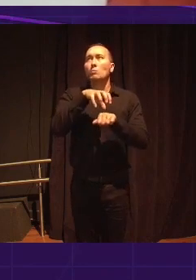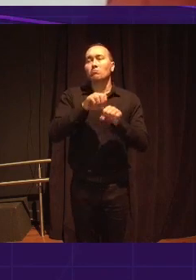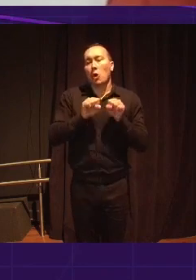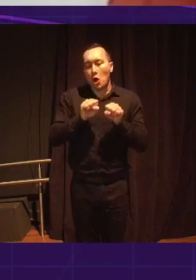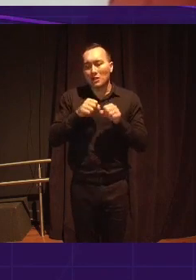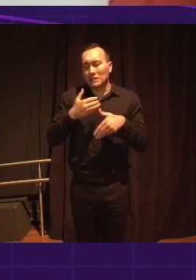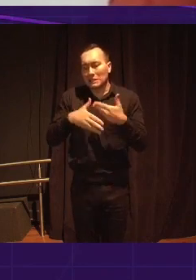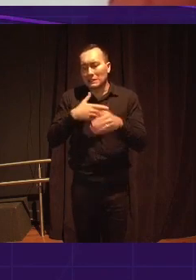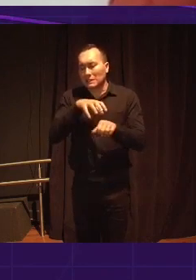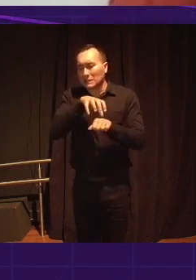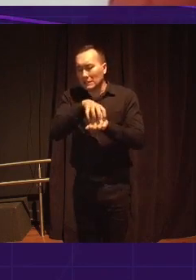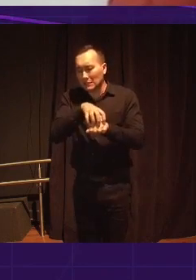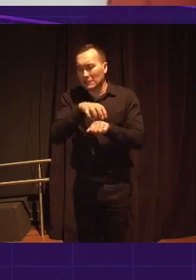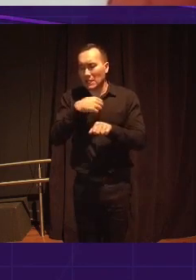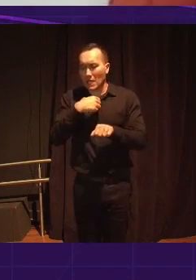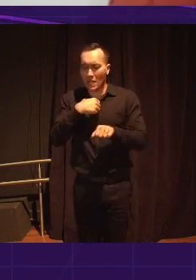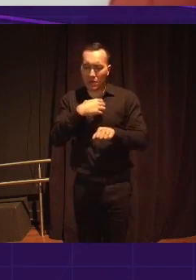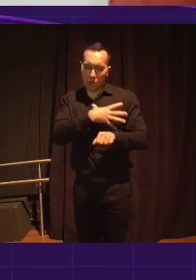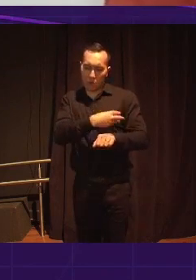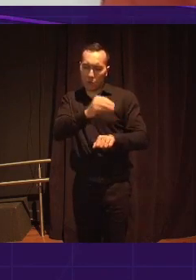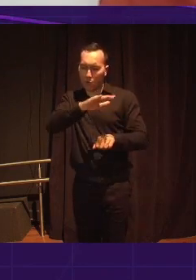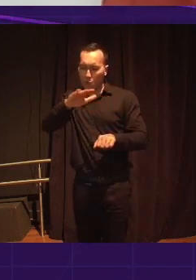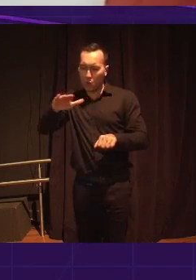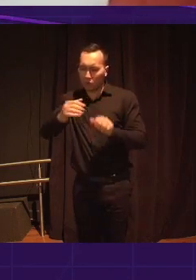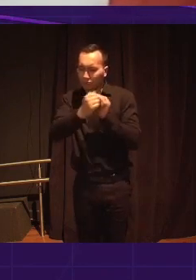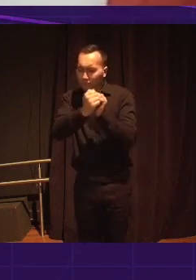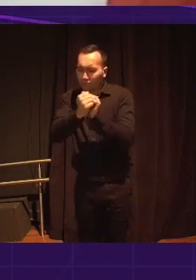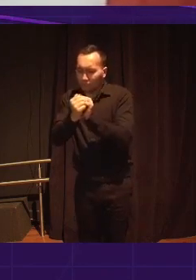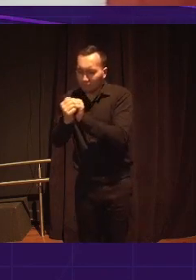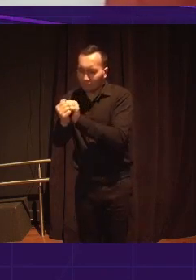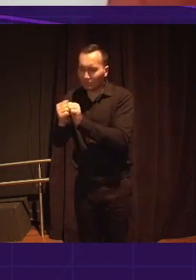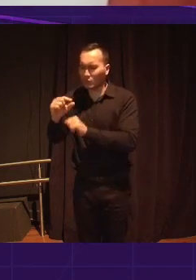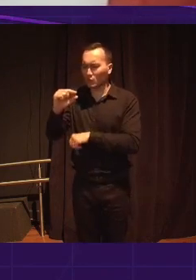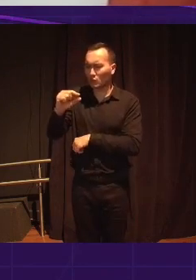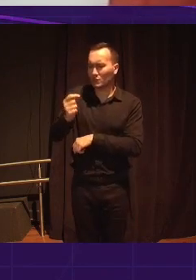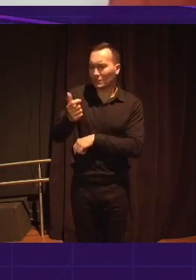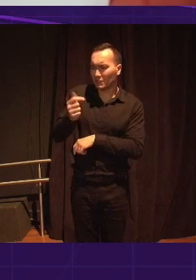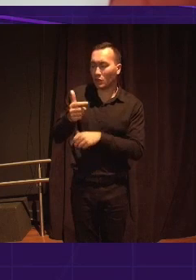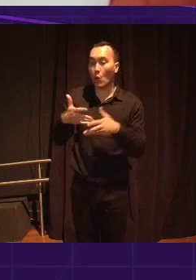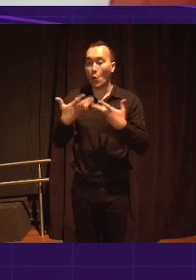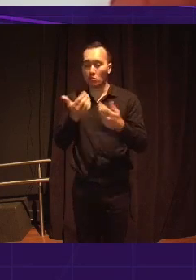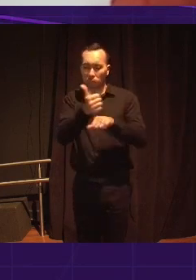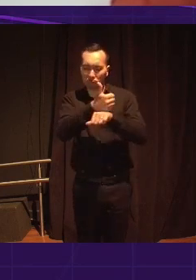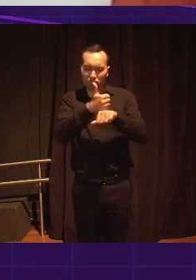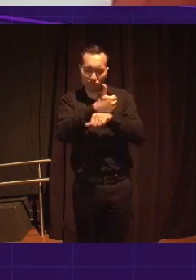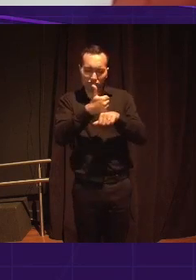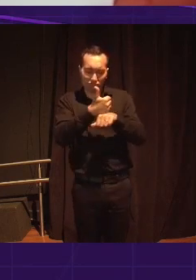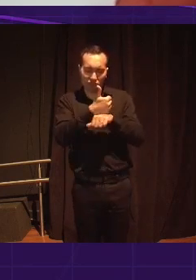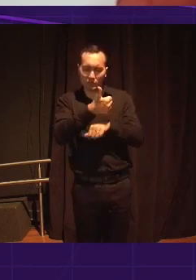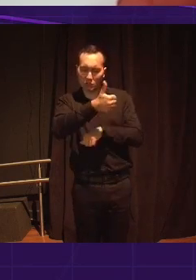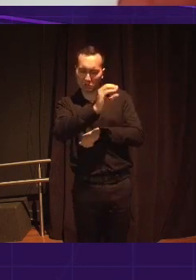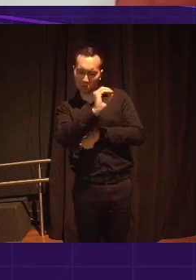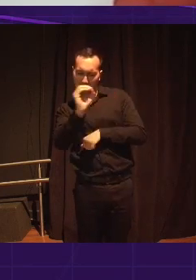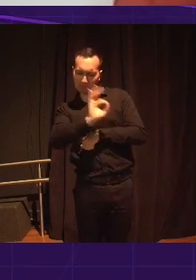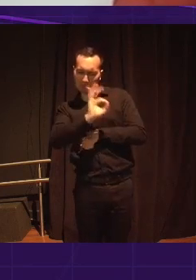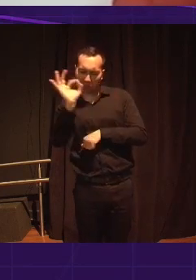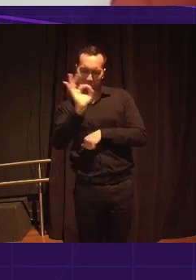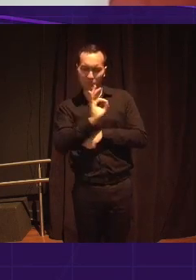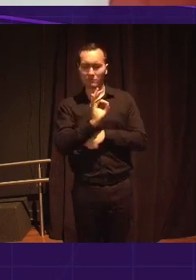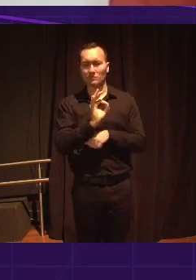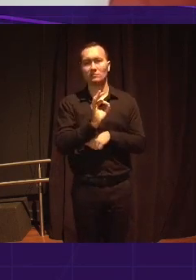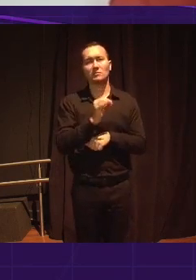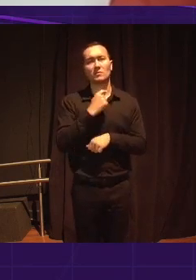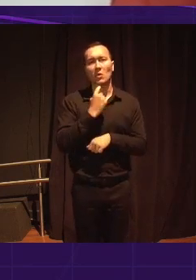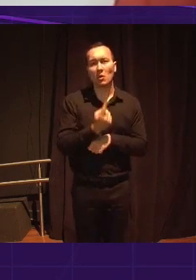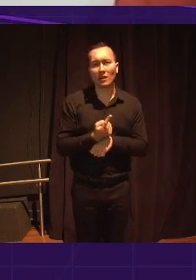filhos, ou não conseguir ser 100% profissional, e eu acho que, na verdade, a maternidade